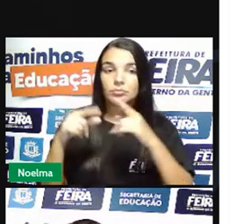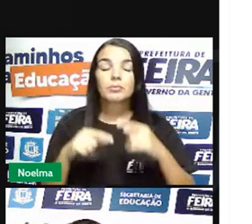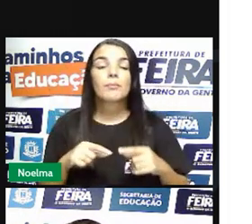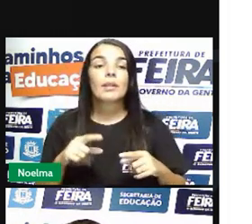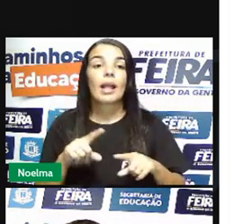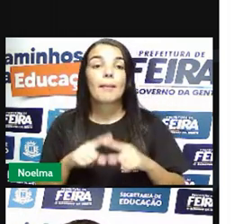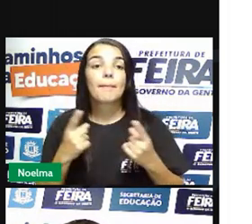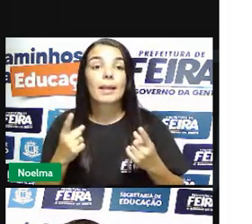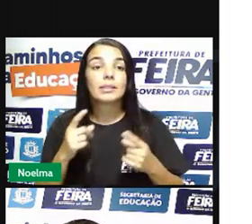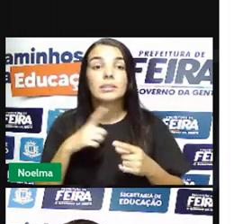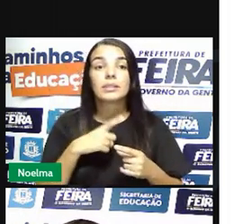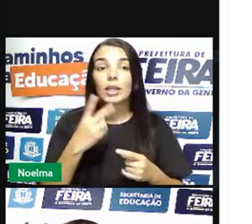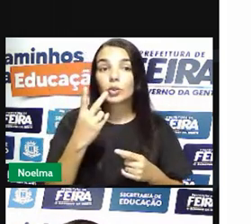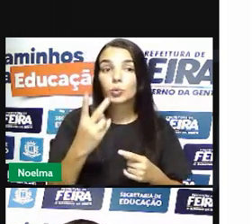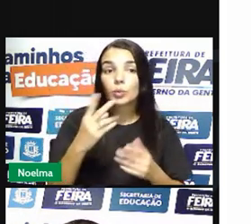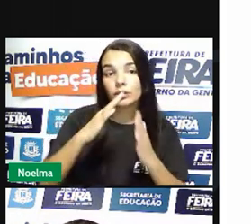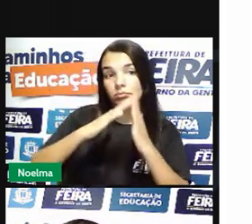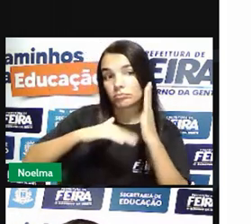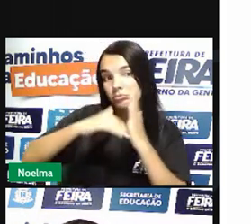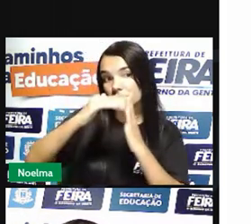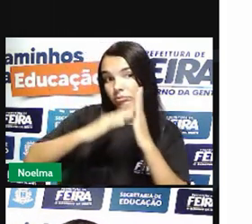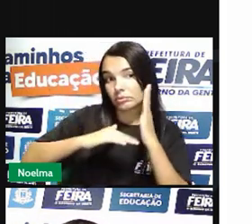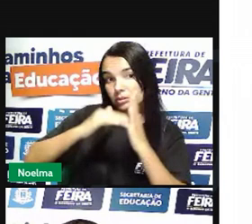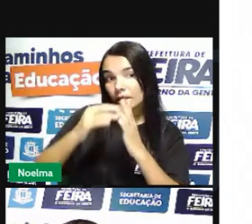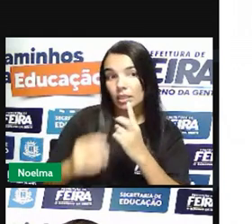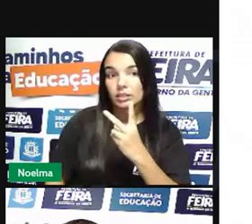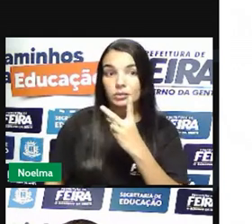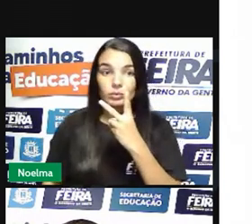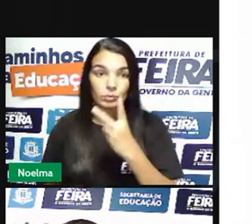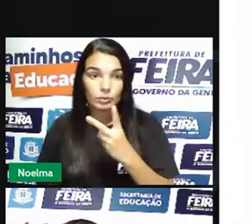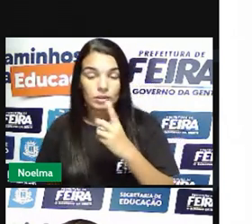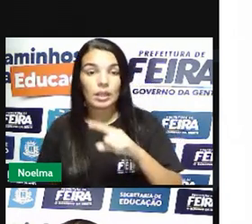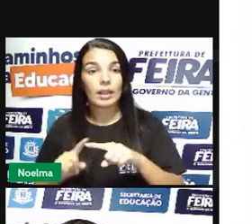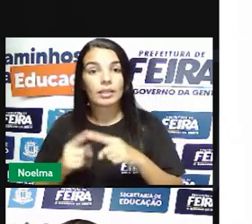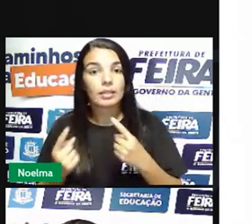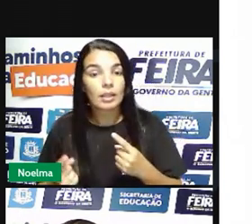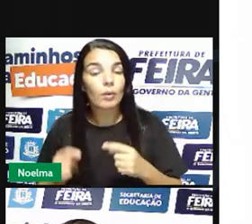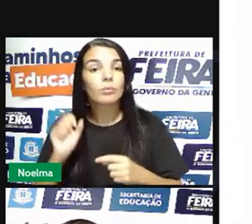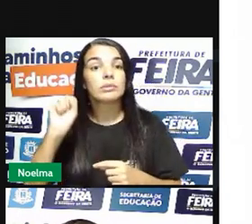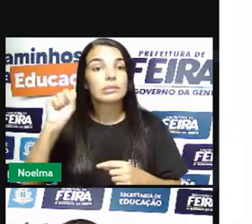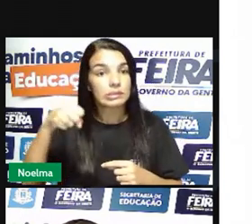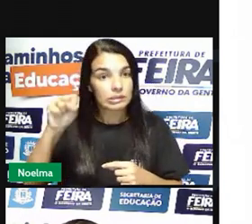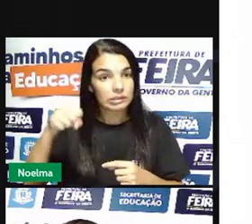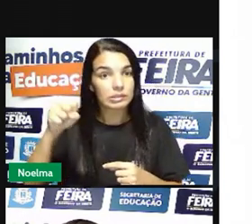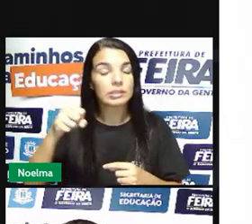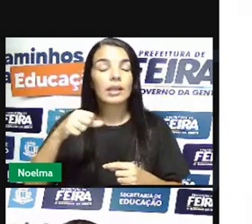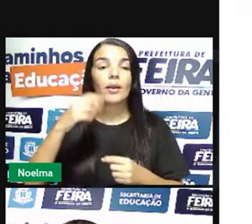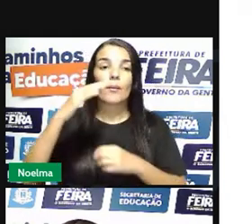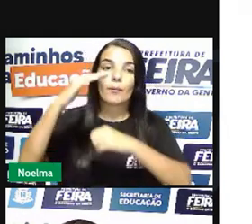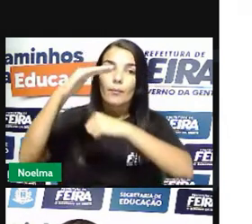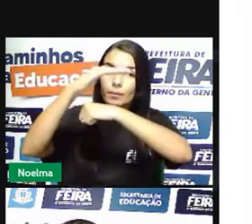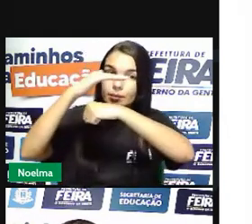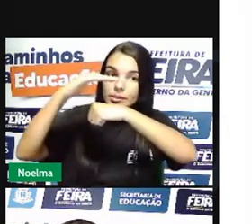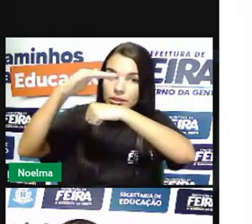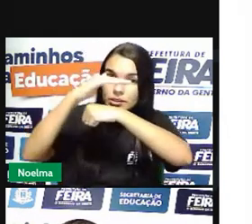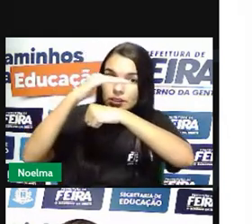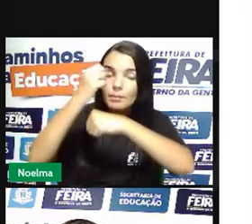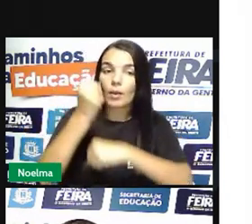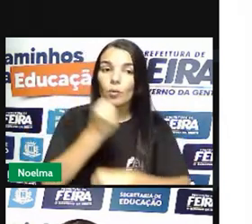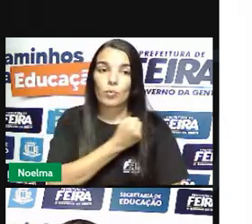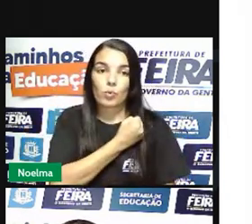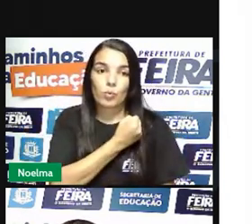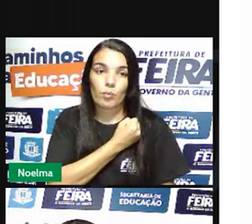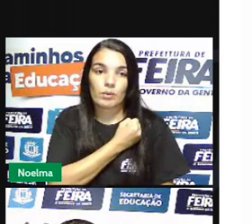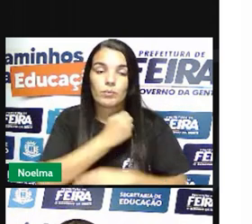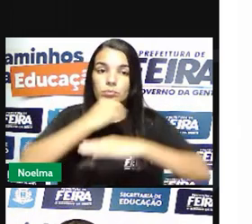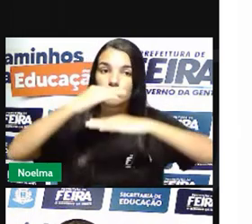onde duas partes foram pintadas essas duas partes é será que o numerador da fração é representado